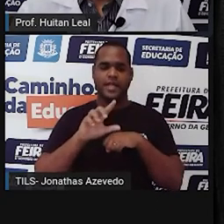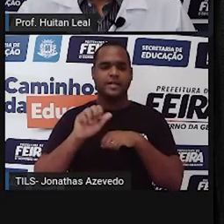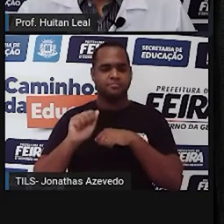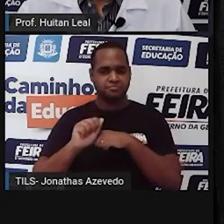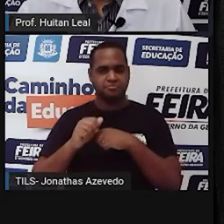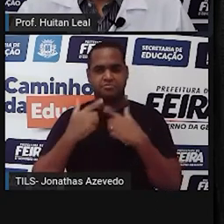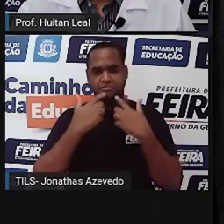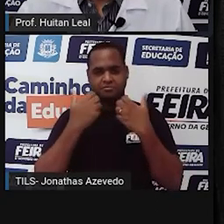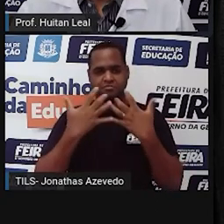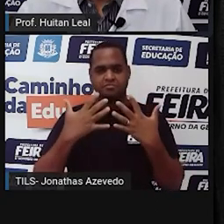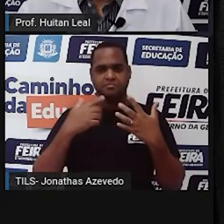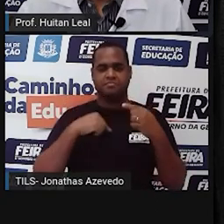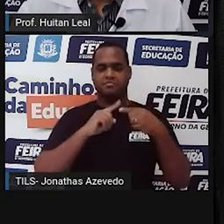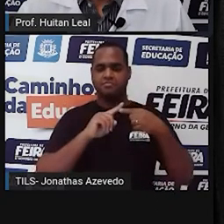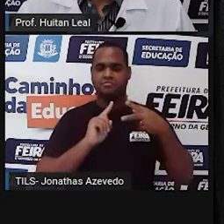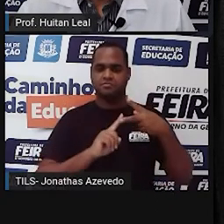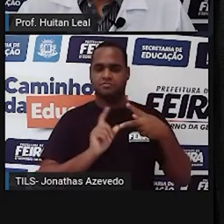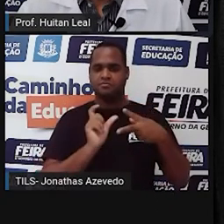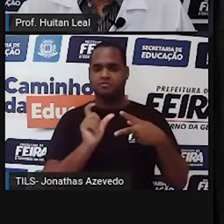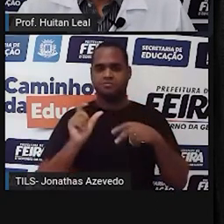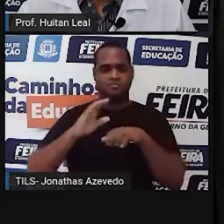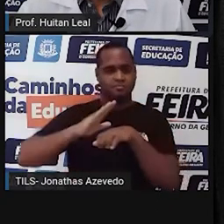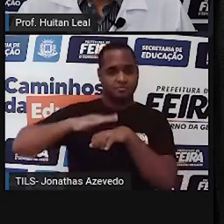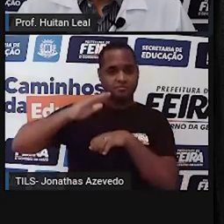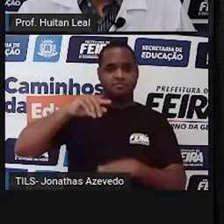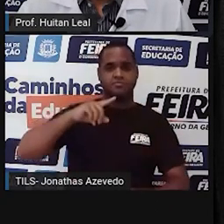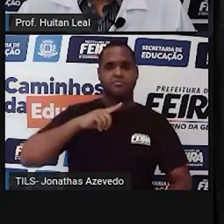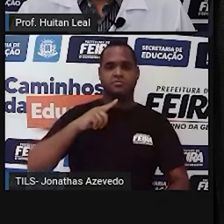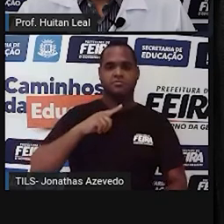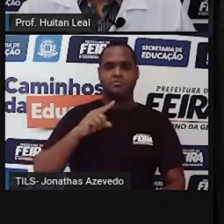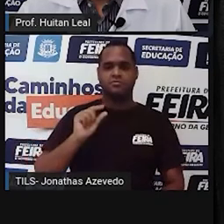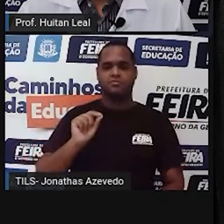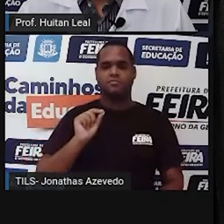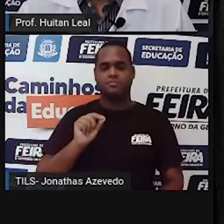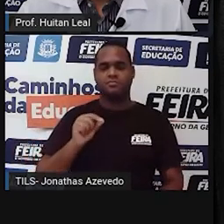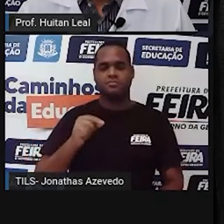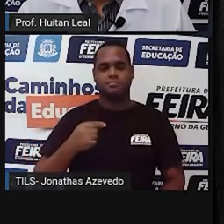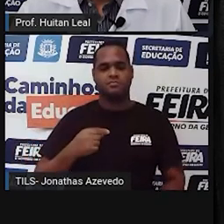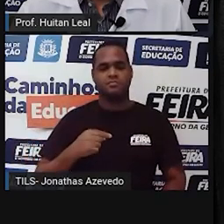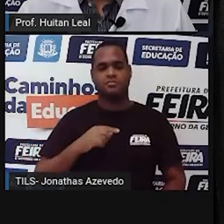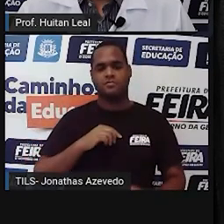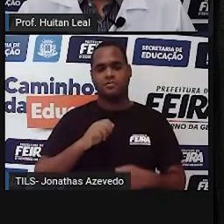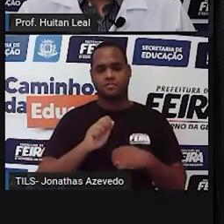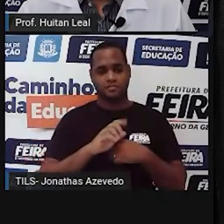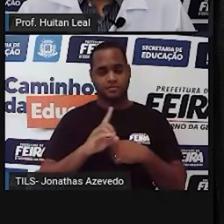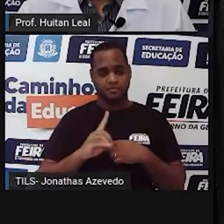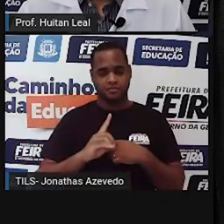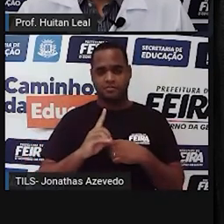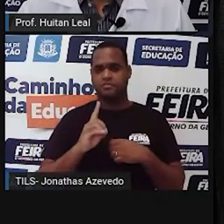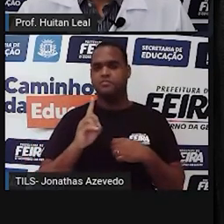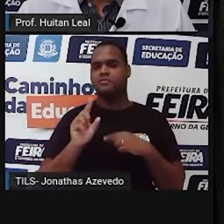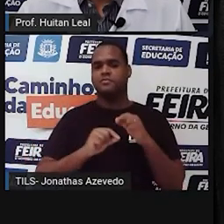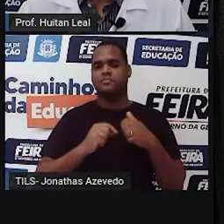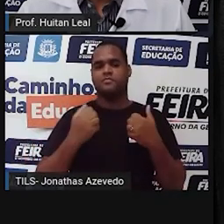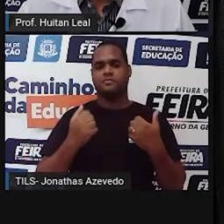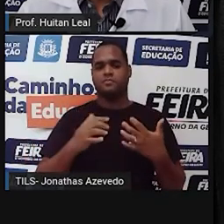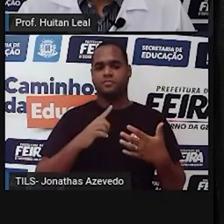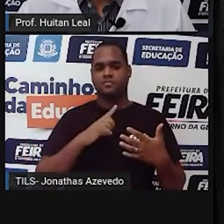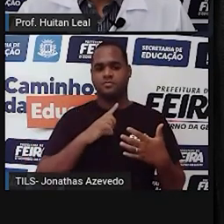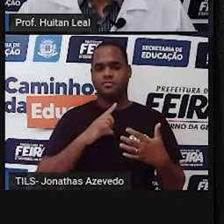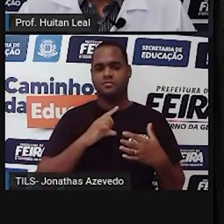expressão formada por duas ou mais palavras com valor de advérbio. Lembrem sempre que quando se fala